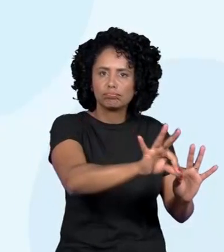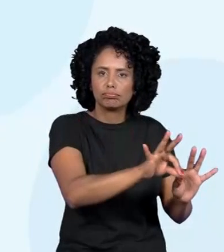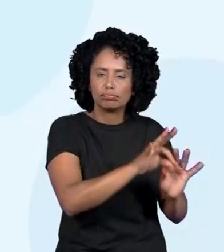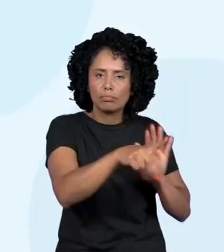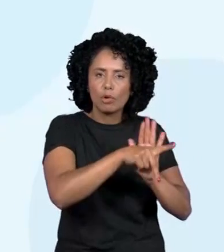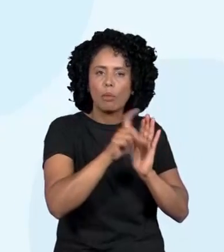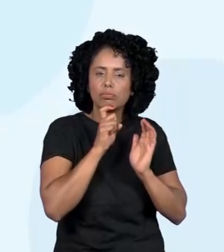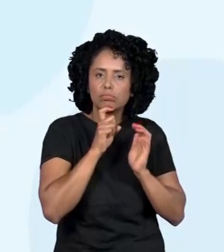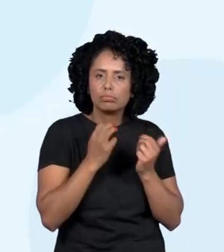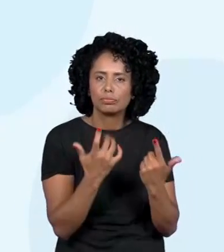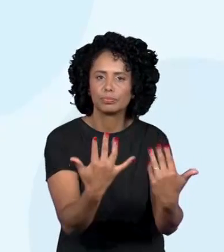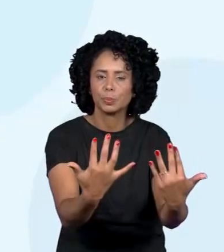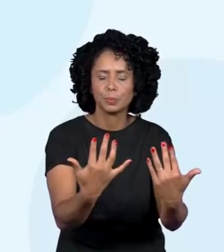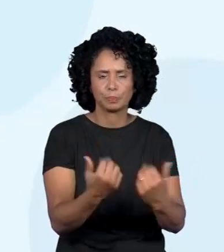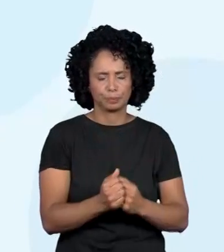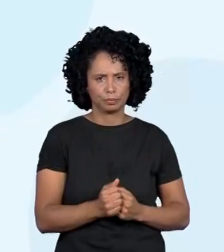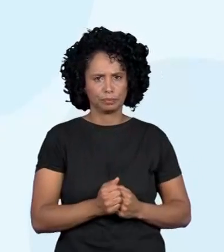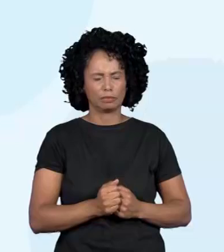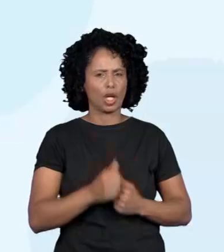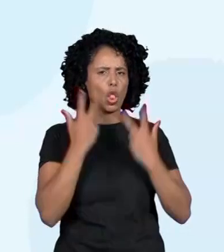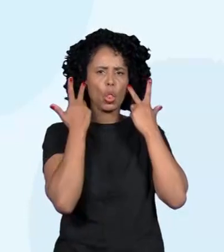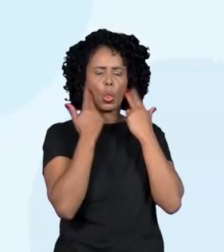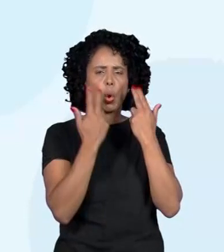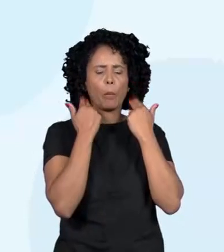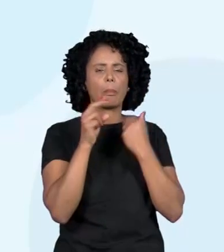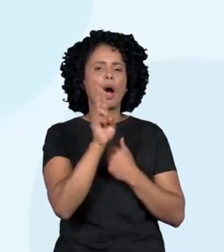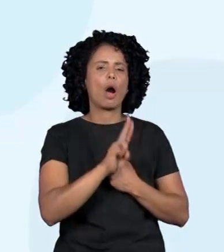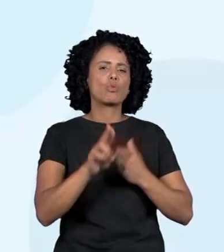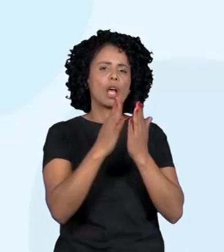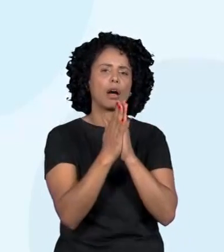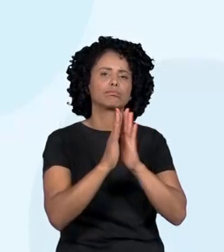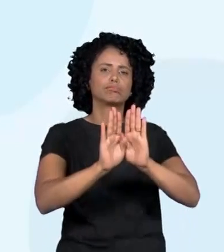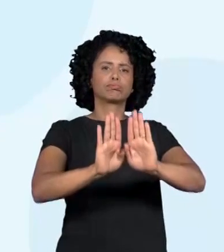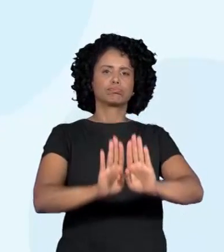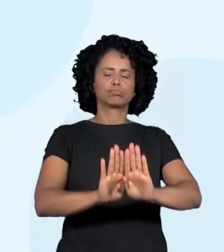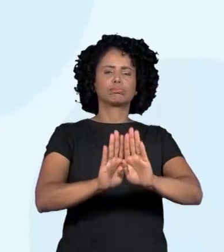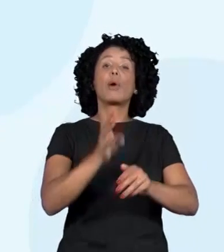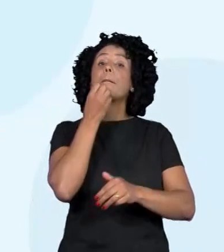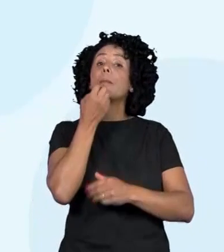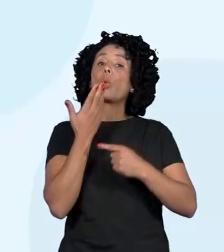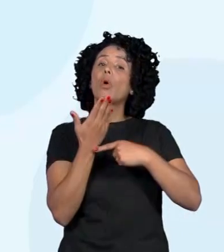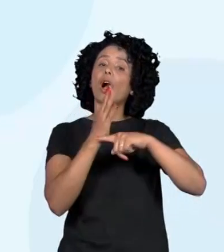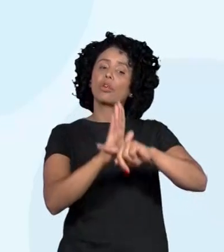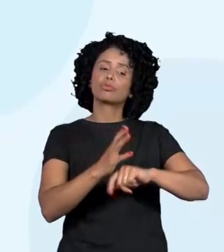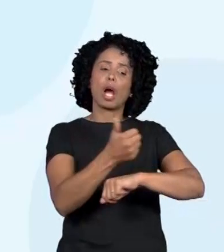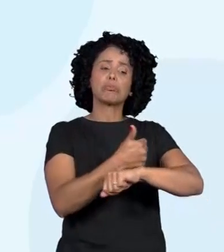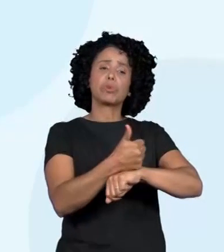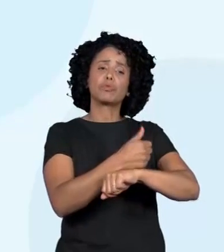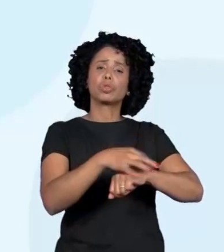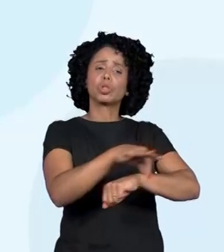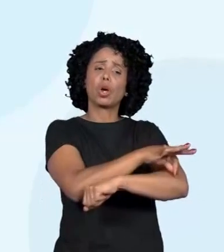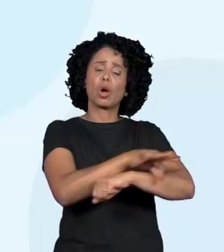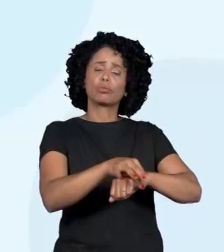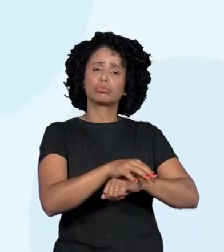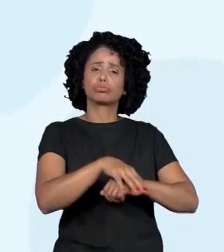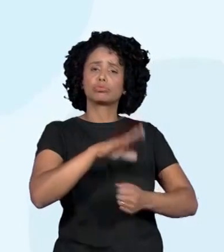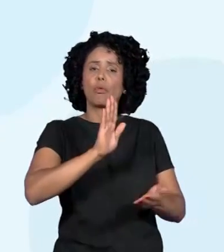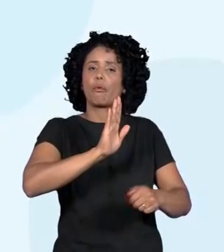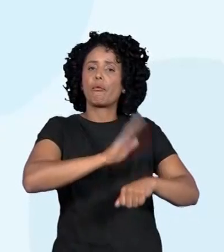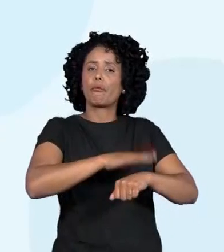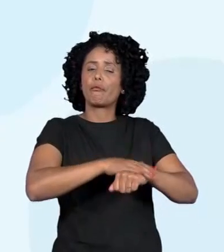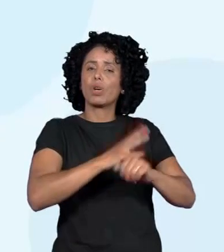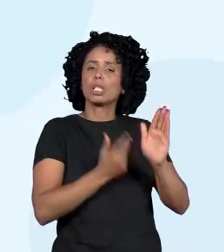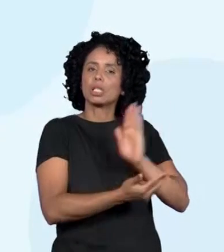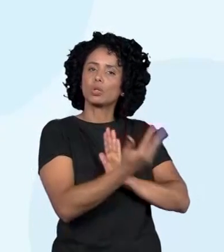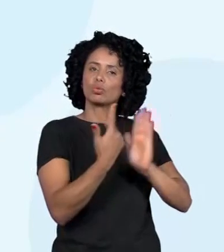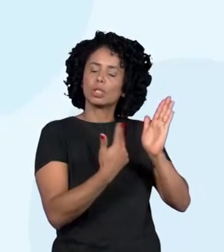para desenhar figuras simétricas. Que tal ajudar Mônica a completar a figura iniciada pelo proprietário da